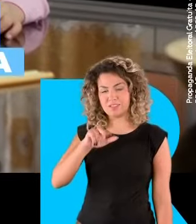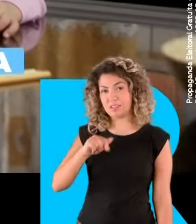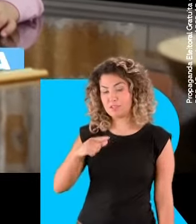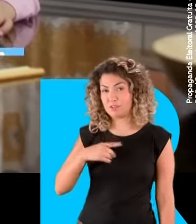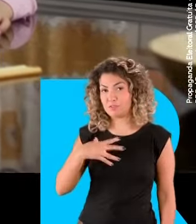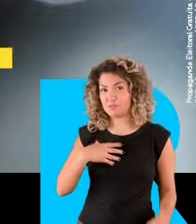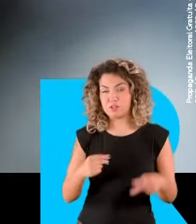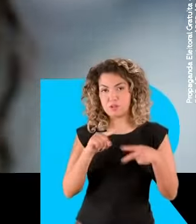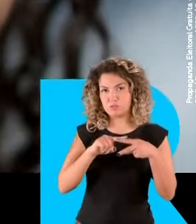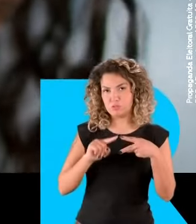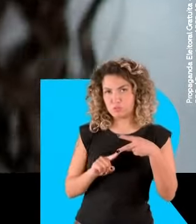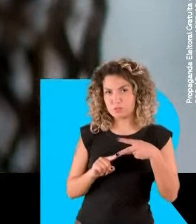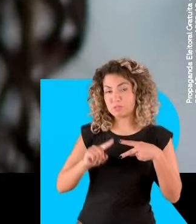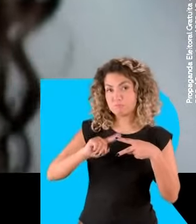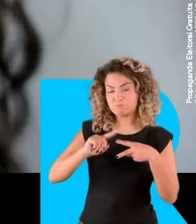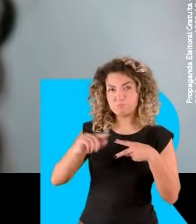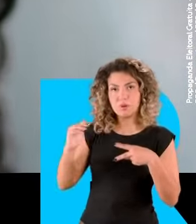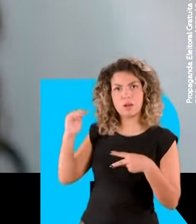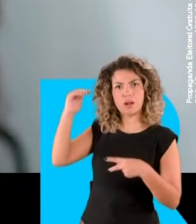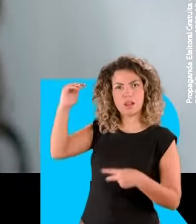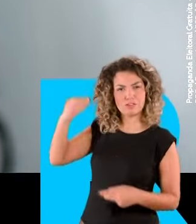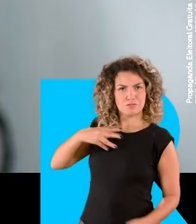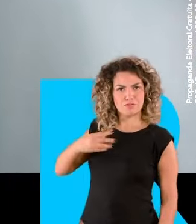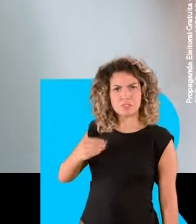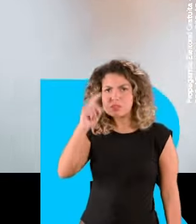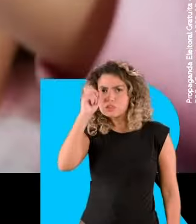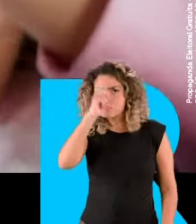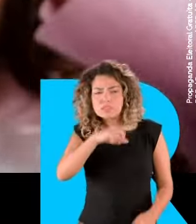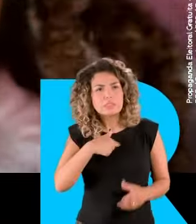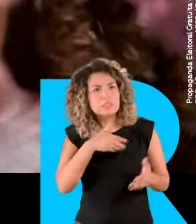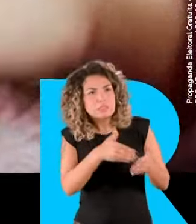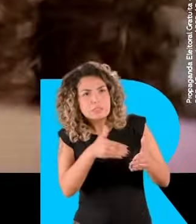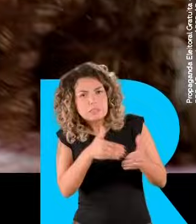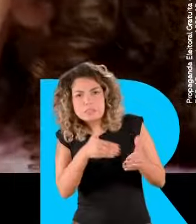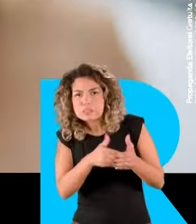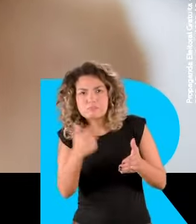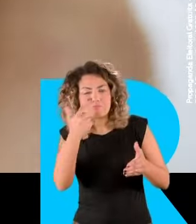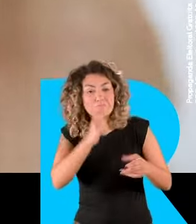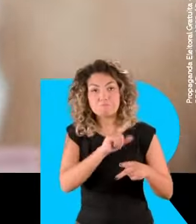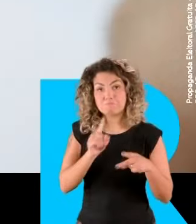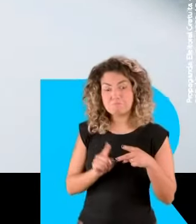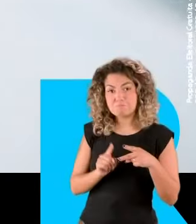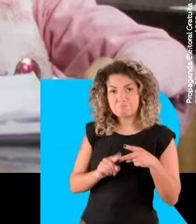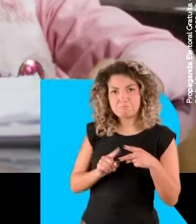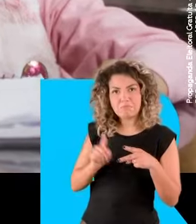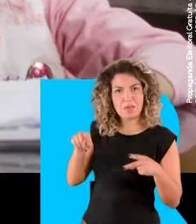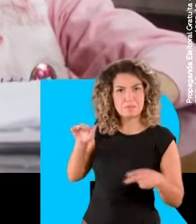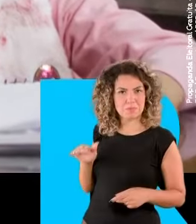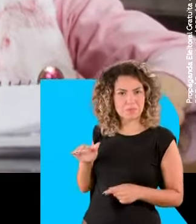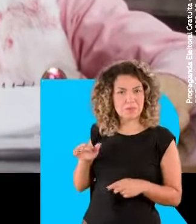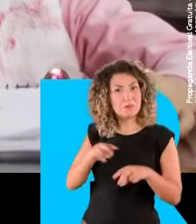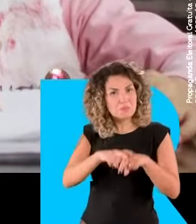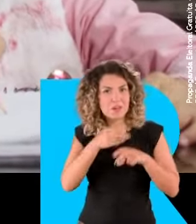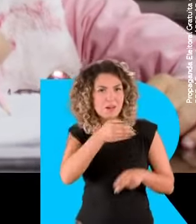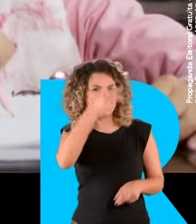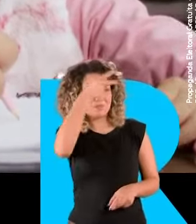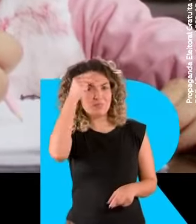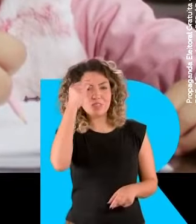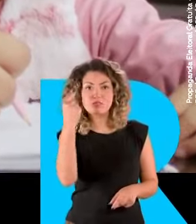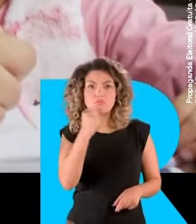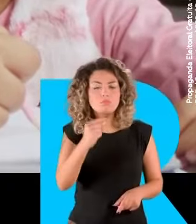Com a Milena, a mais velha, ela penou para conseguir uma vaga na creche. Já com a Isabela, na gestão do Ricardo